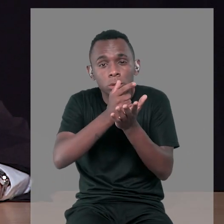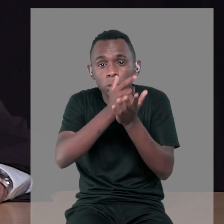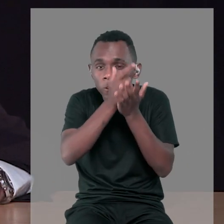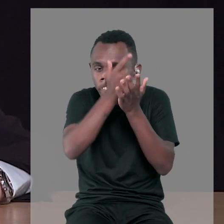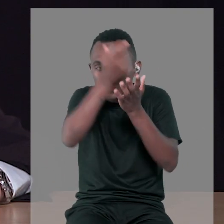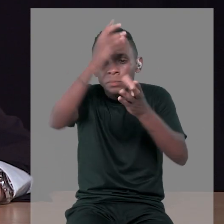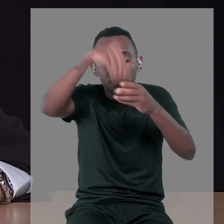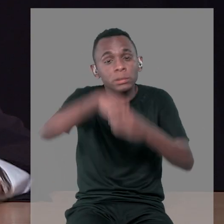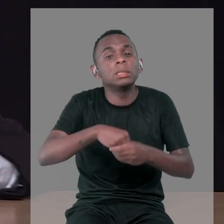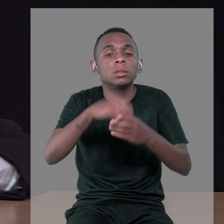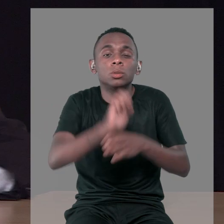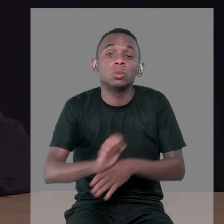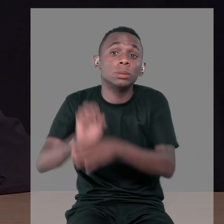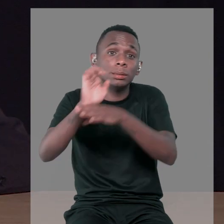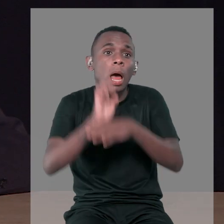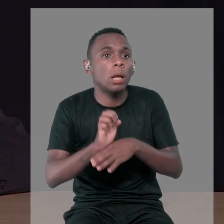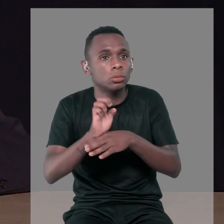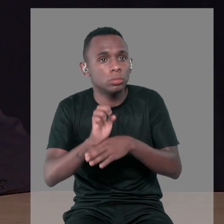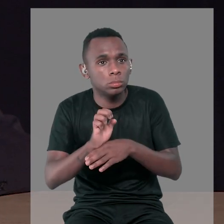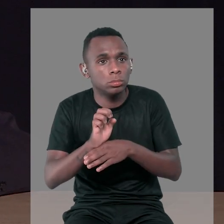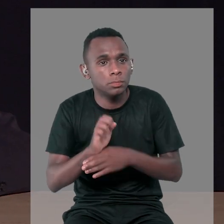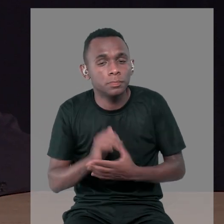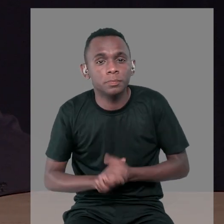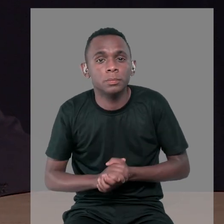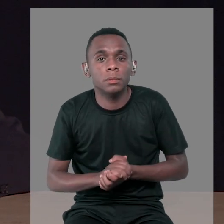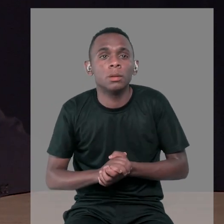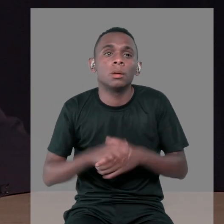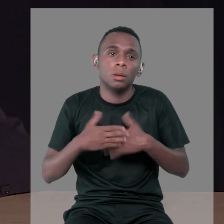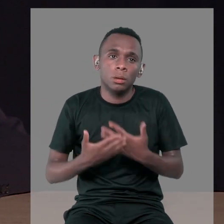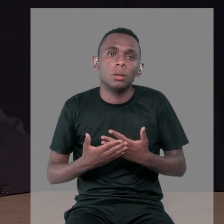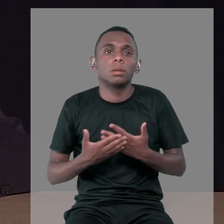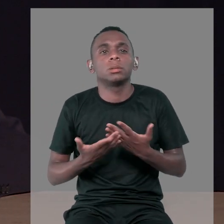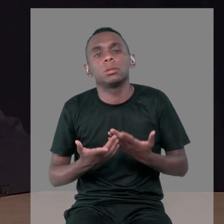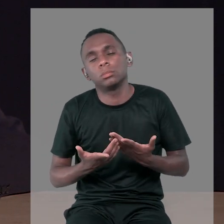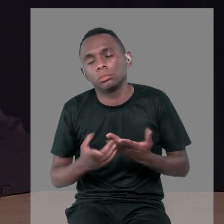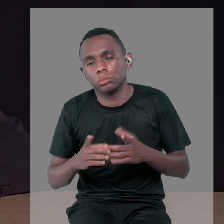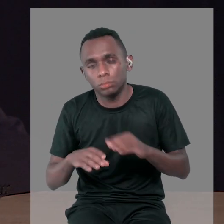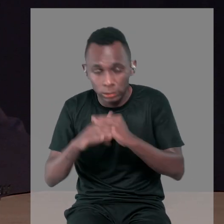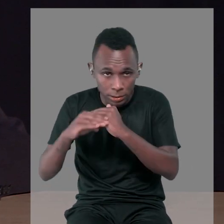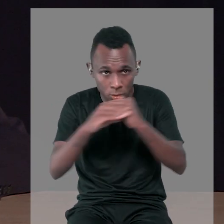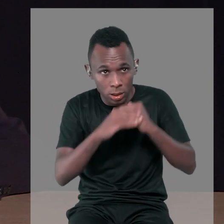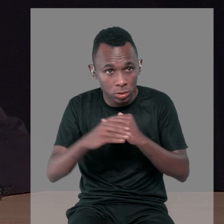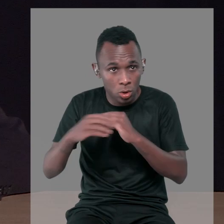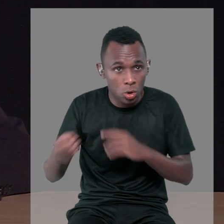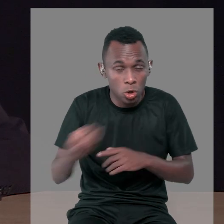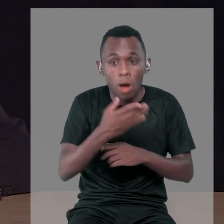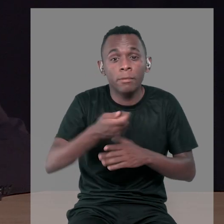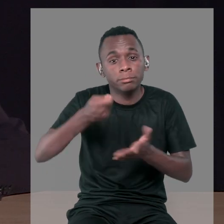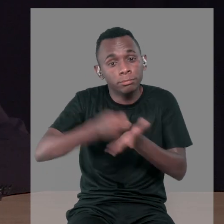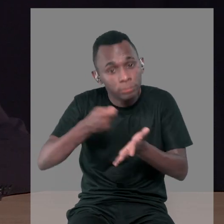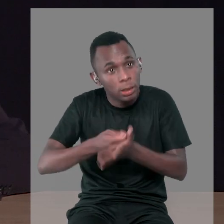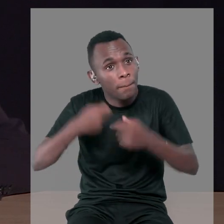esse que, dentro dos parâmetros, né, da democracia moderna, deveria ter o monopólio do uso da